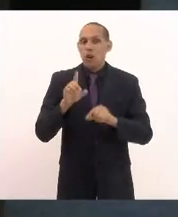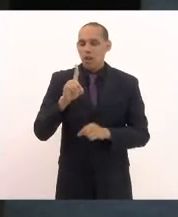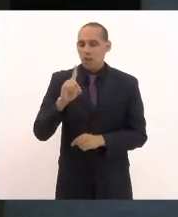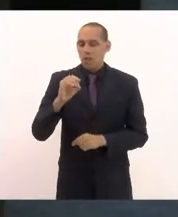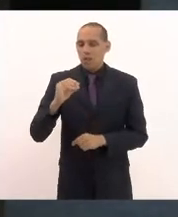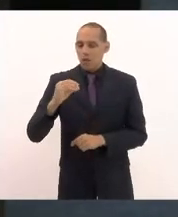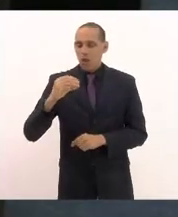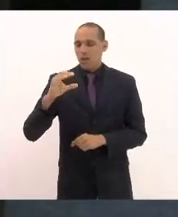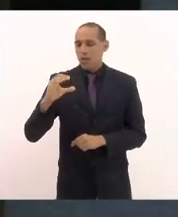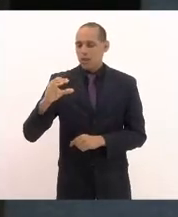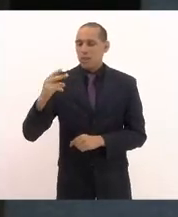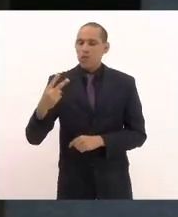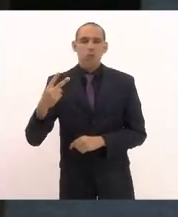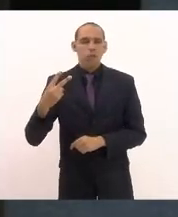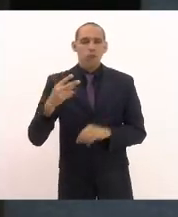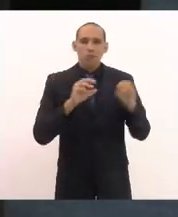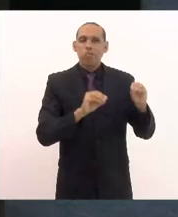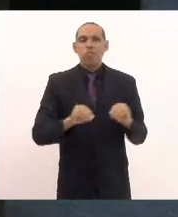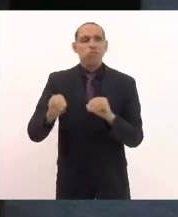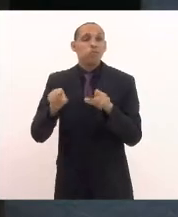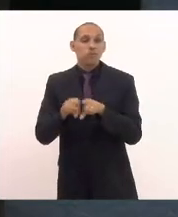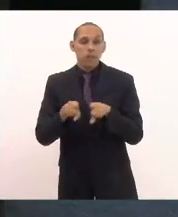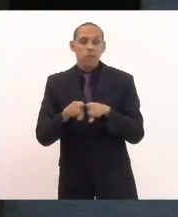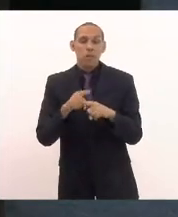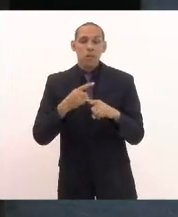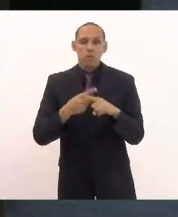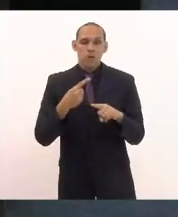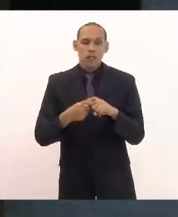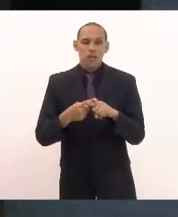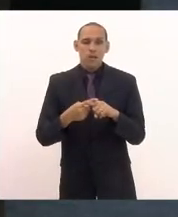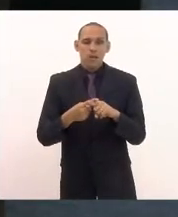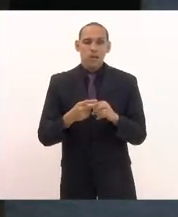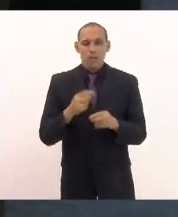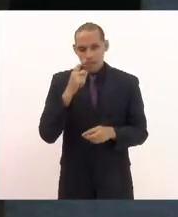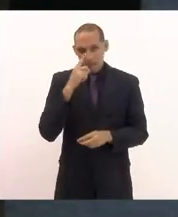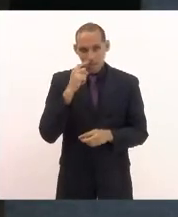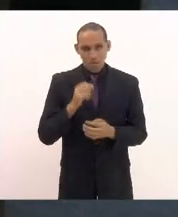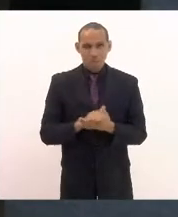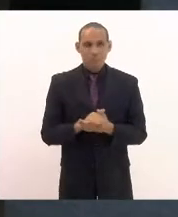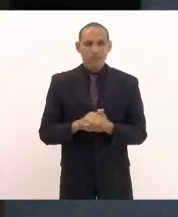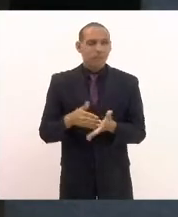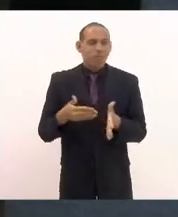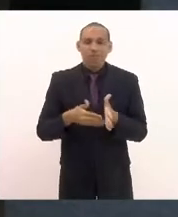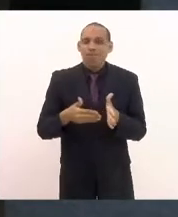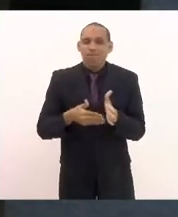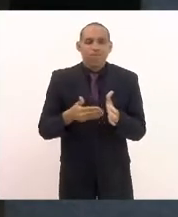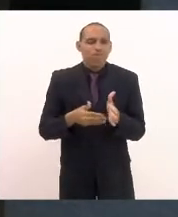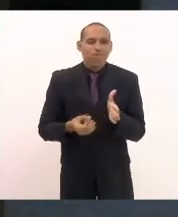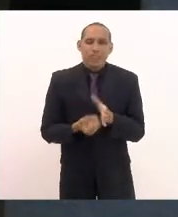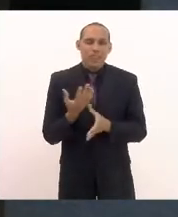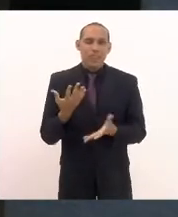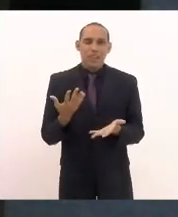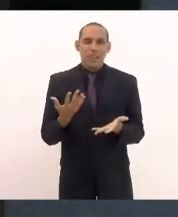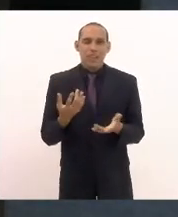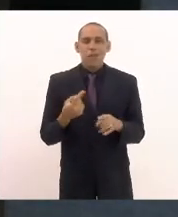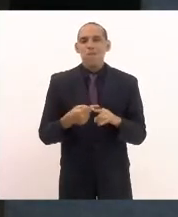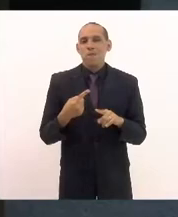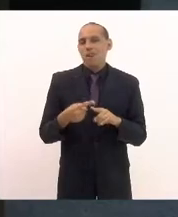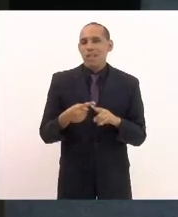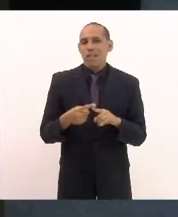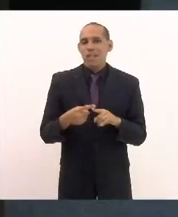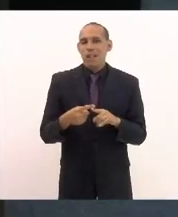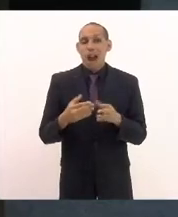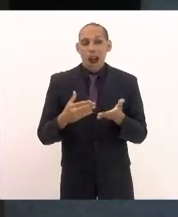também pudessem migrar, porque aquela situação acabou criando um impasse de que a gente poderia acabar